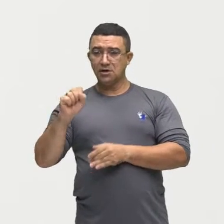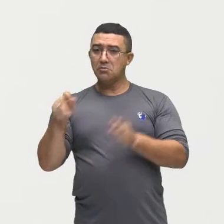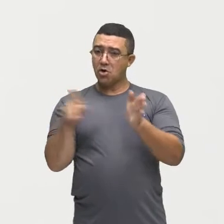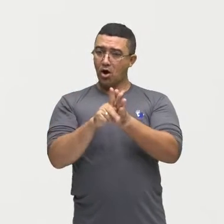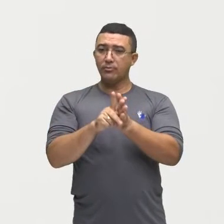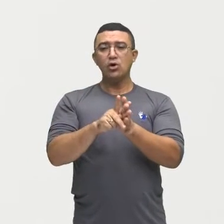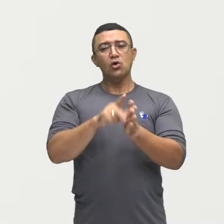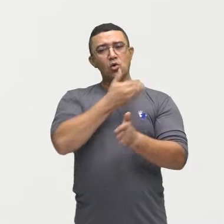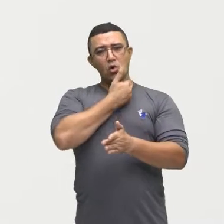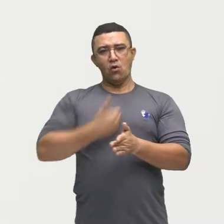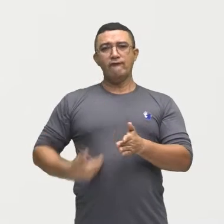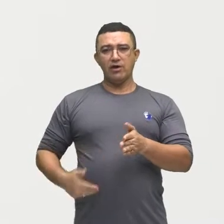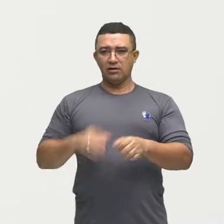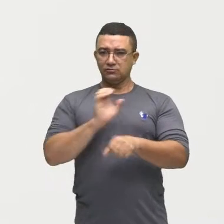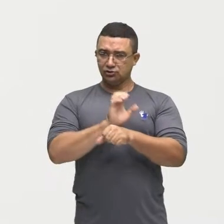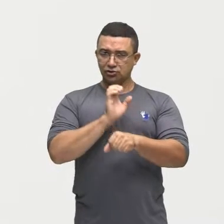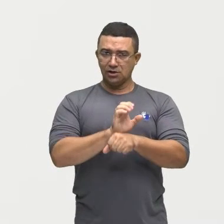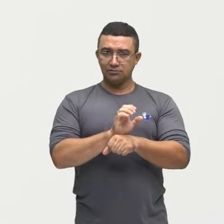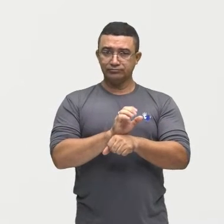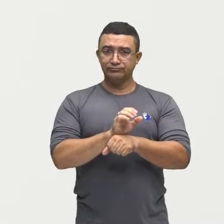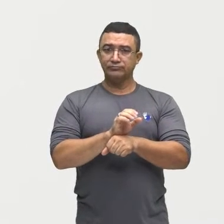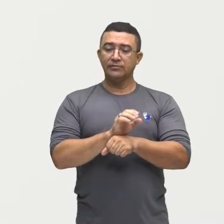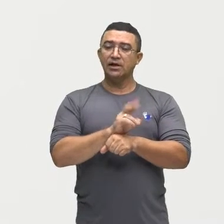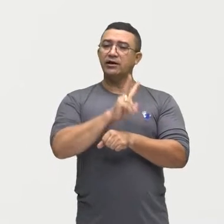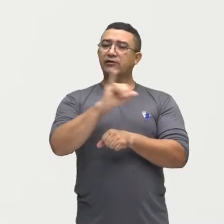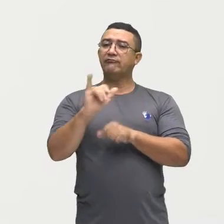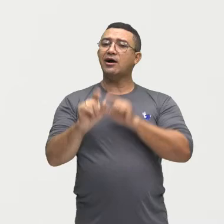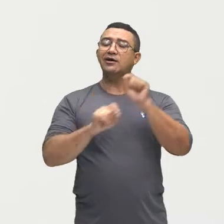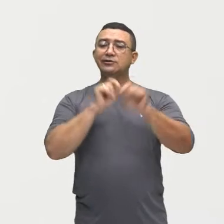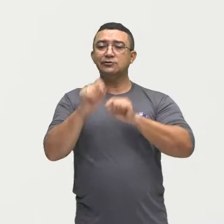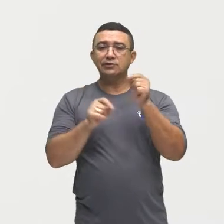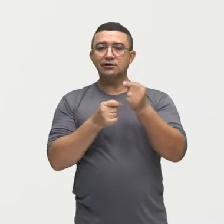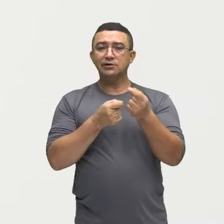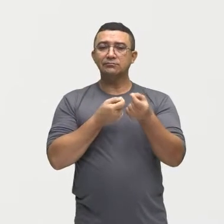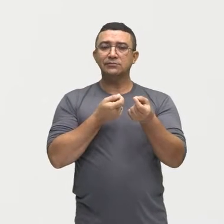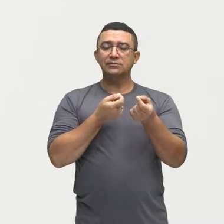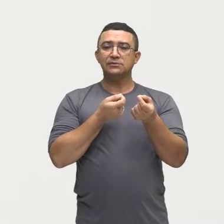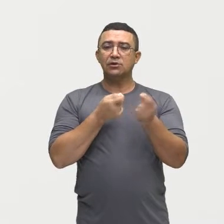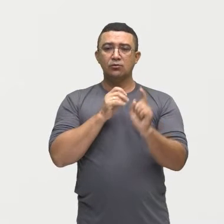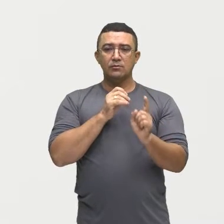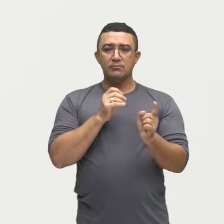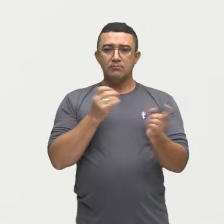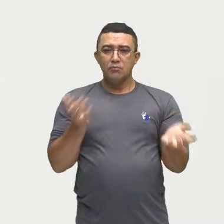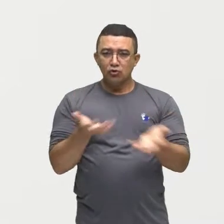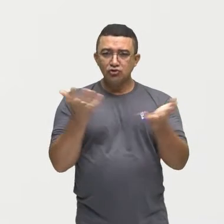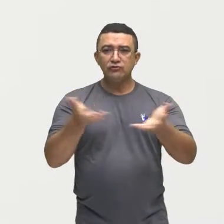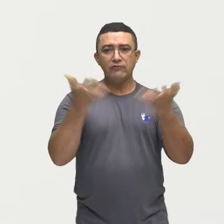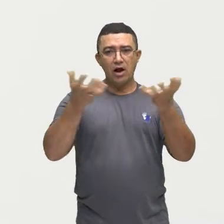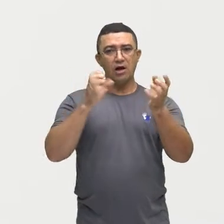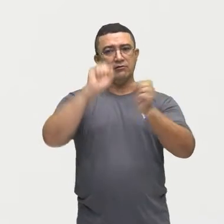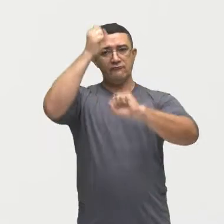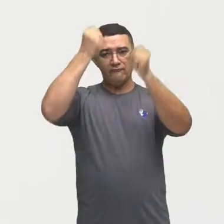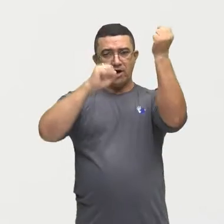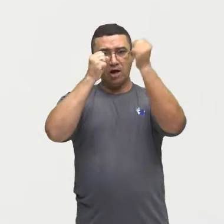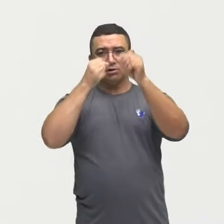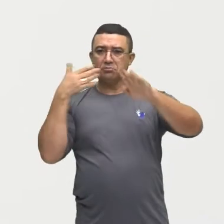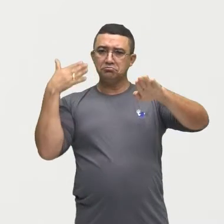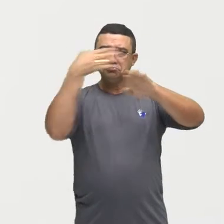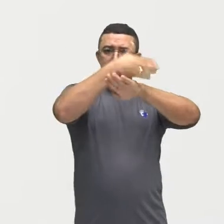também que vão chamar aí essas indústrias para essas regiões, né? Nós temos aí